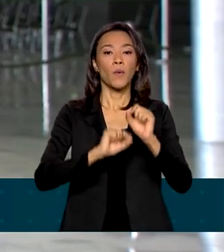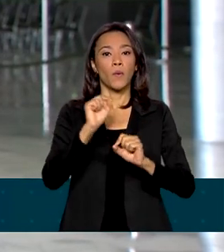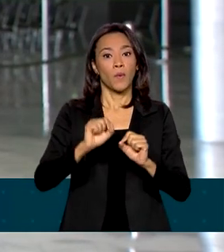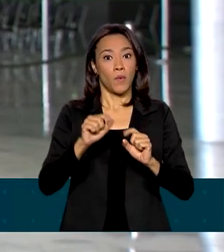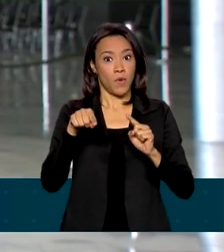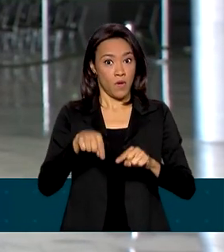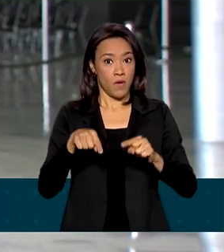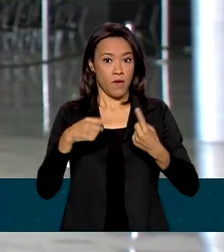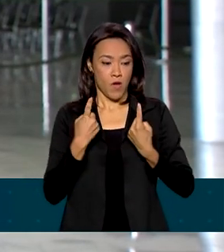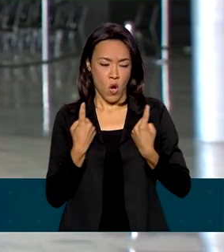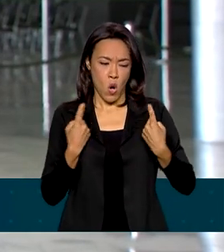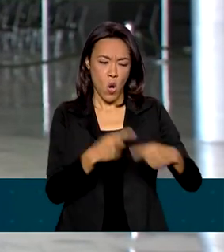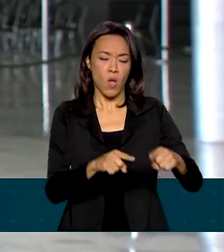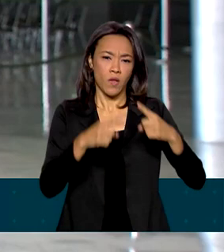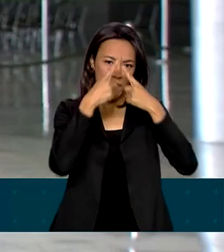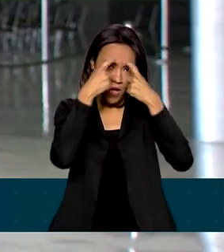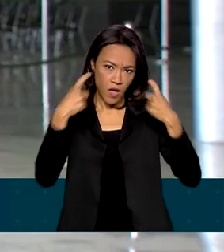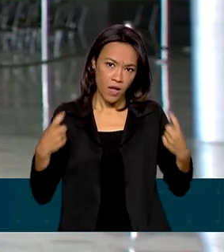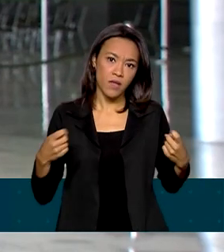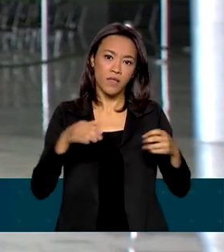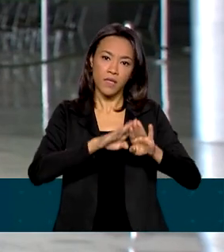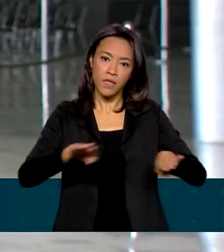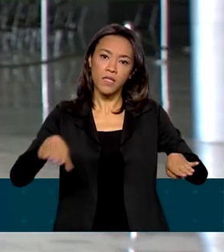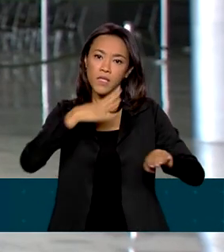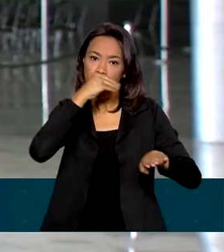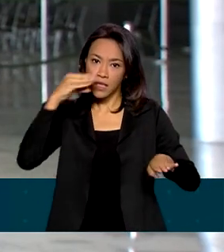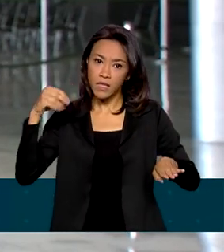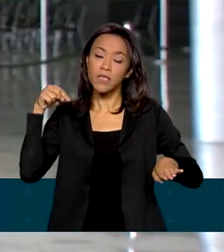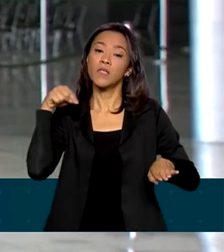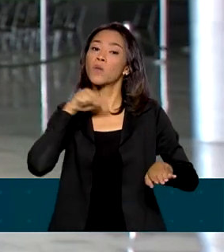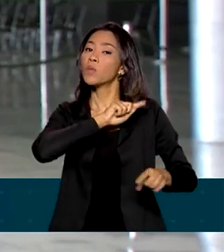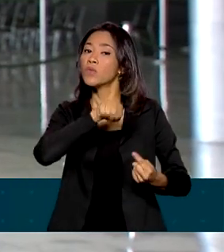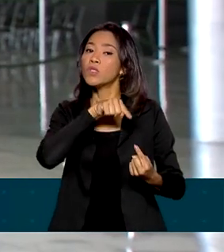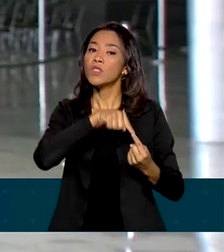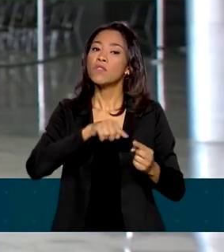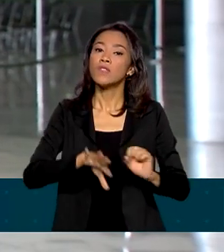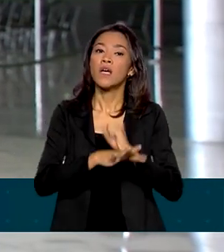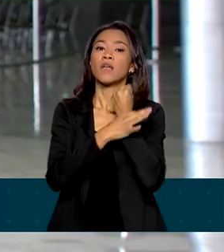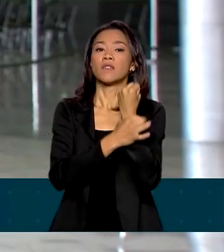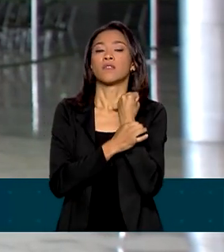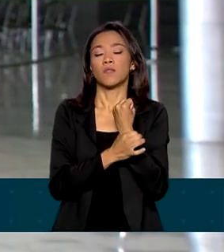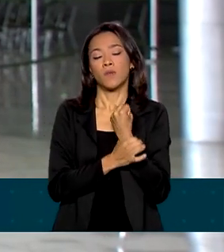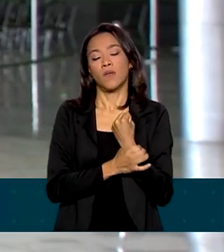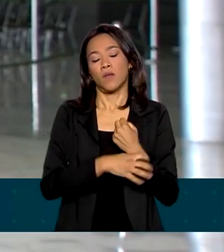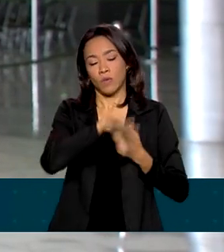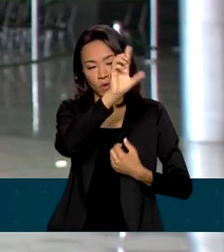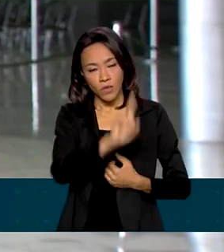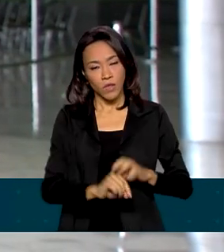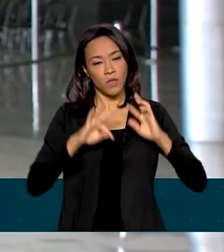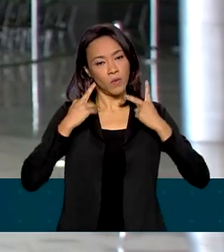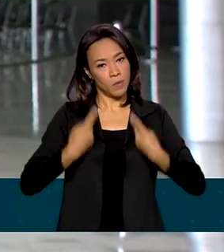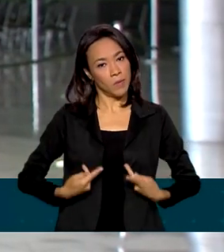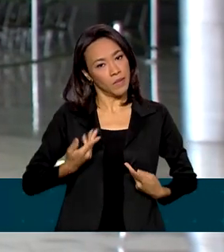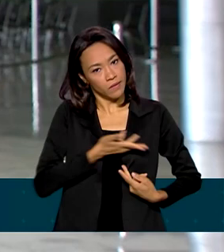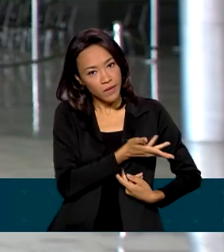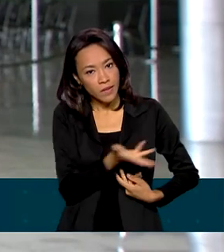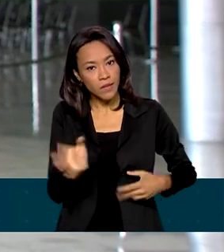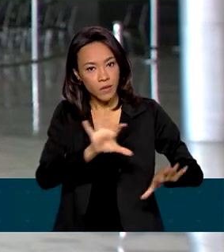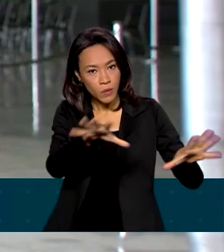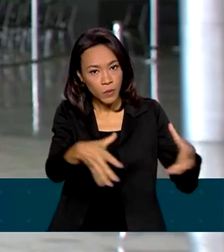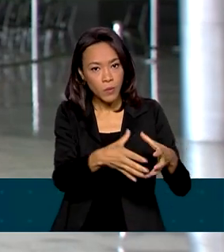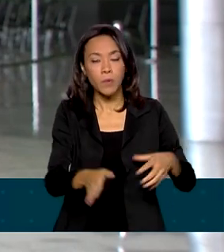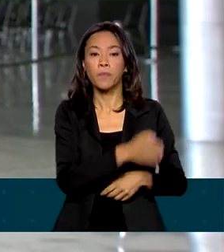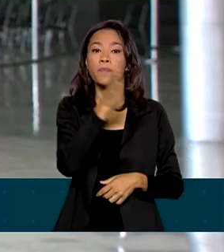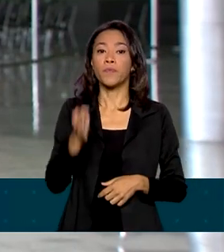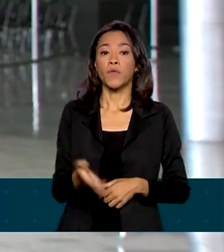Crianças e Adolescentes, com o objetivo de combater aí, de garantir os direitos humanos deste público. E quanto ao Disque 100,